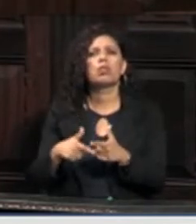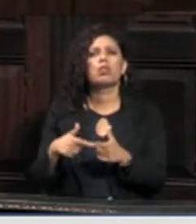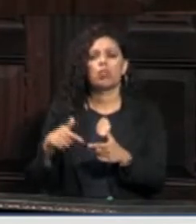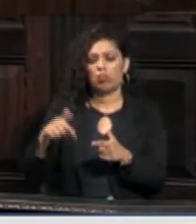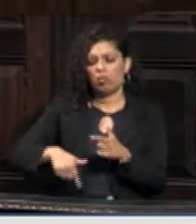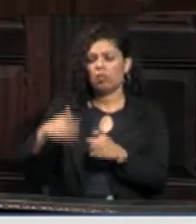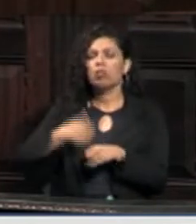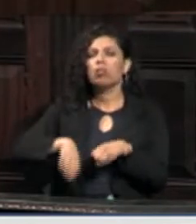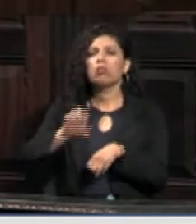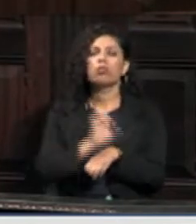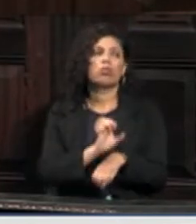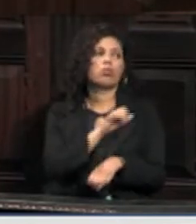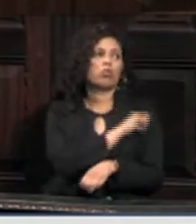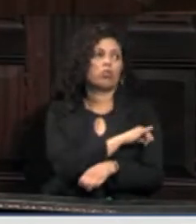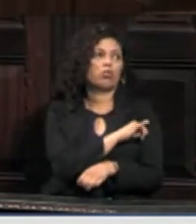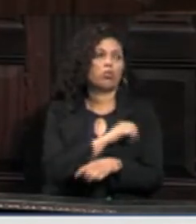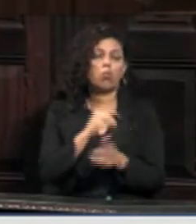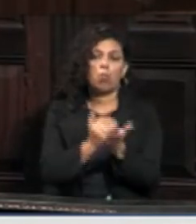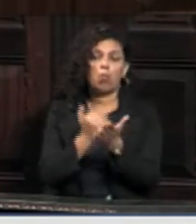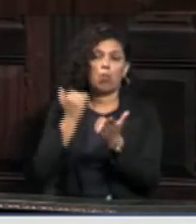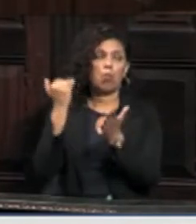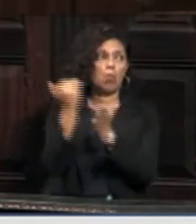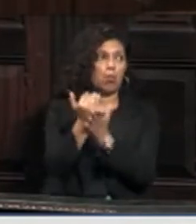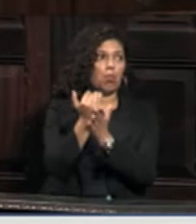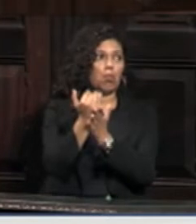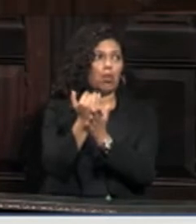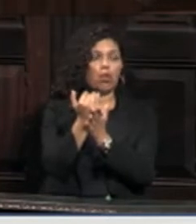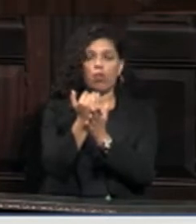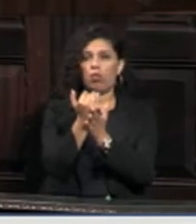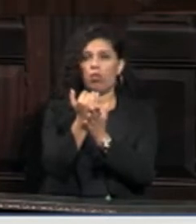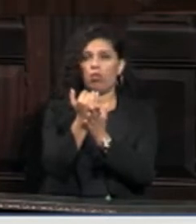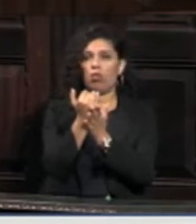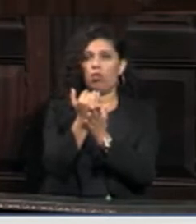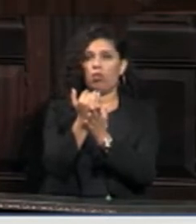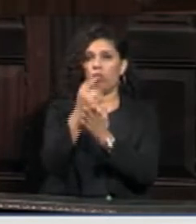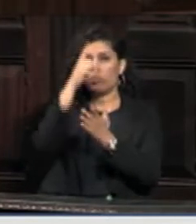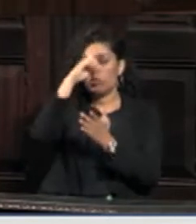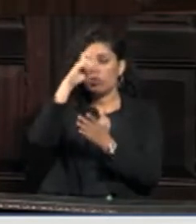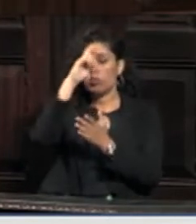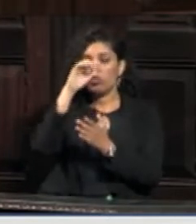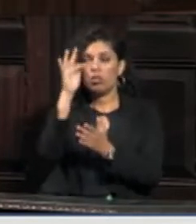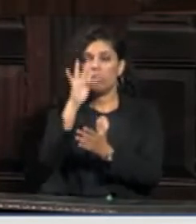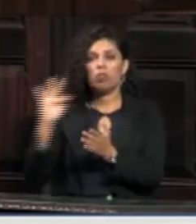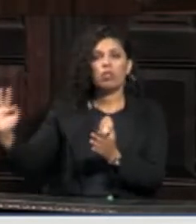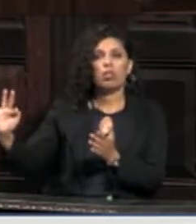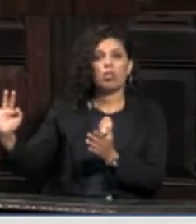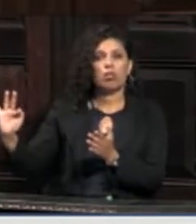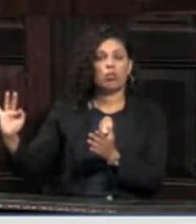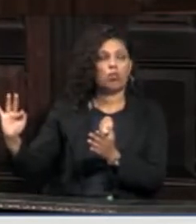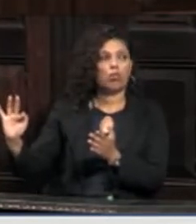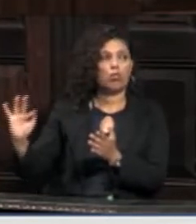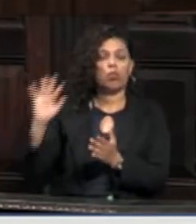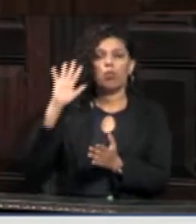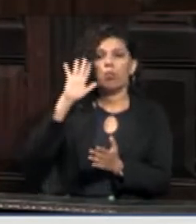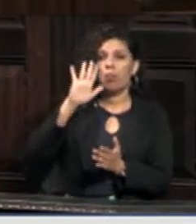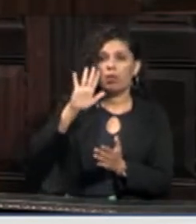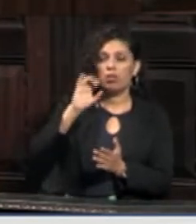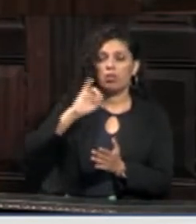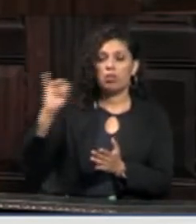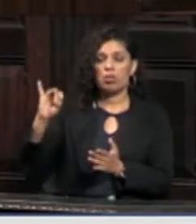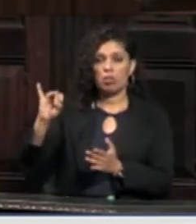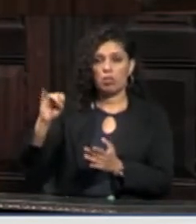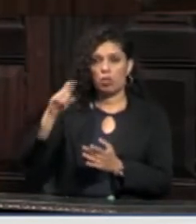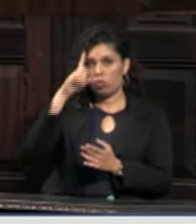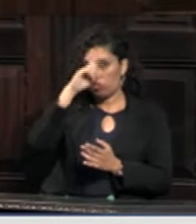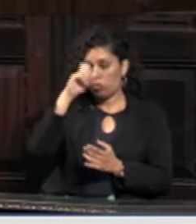é o estado com maior número de unidades federais. A partir do momento que essas unidades federais